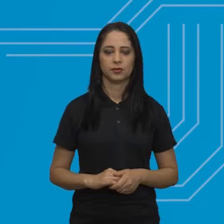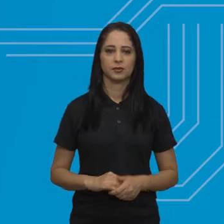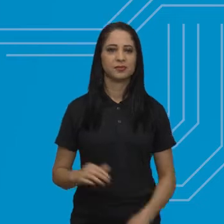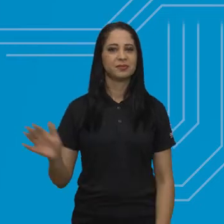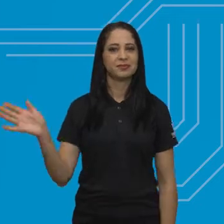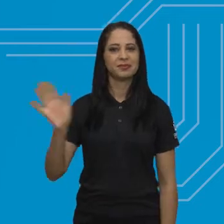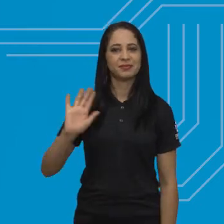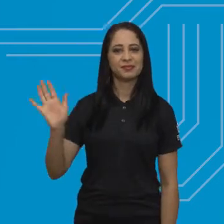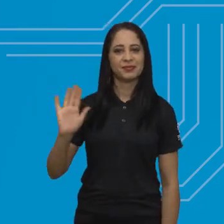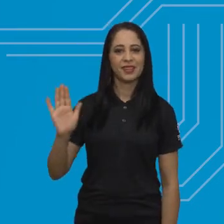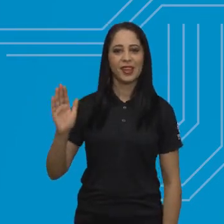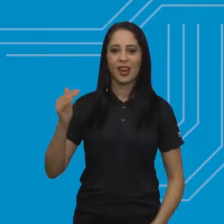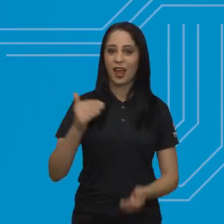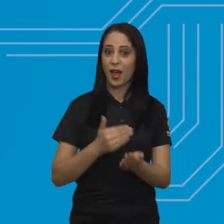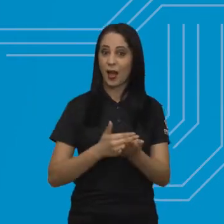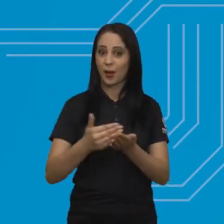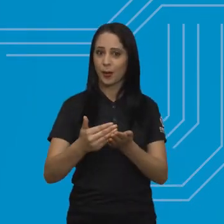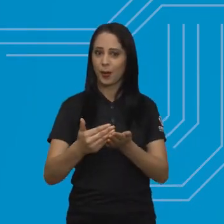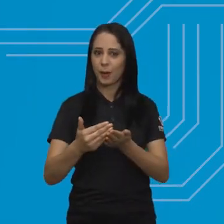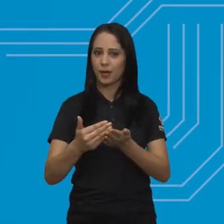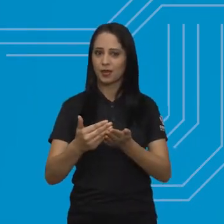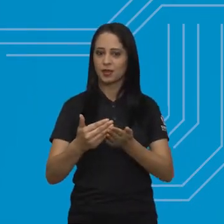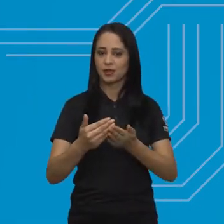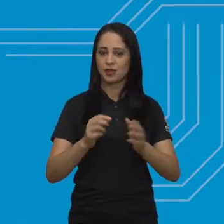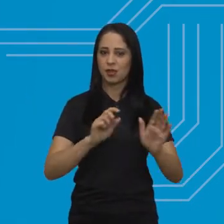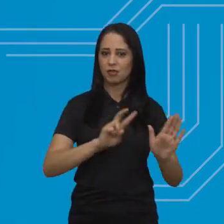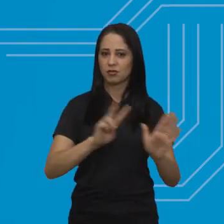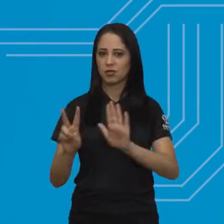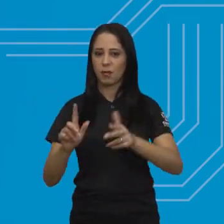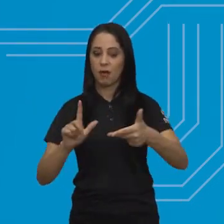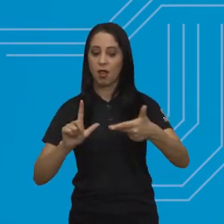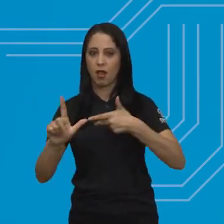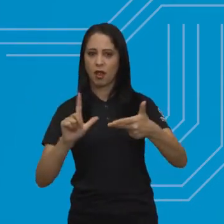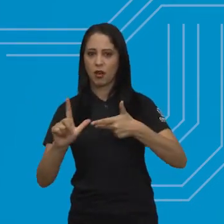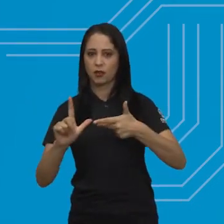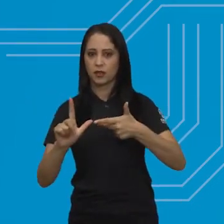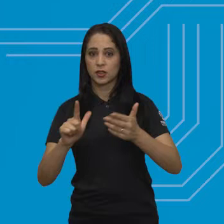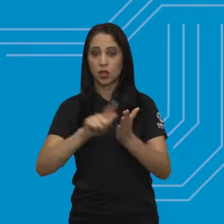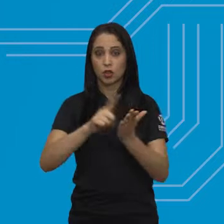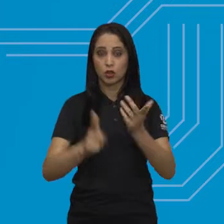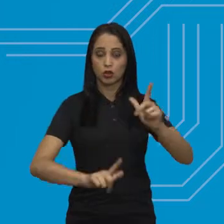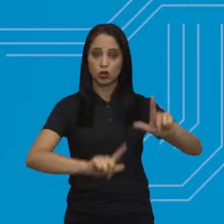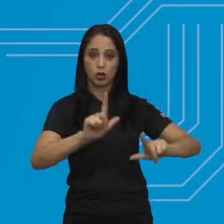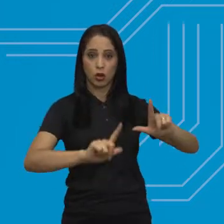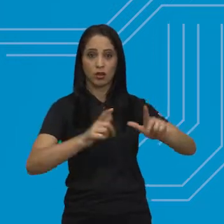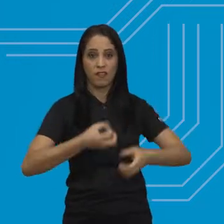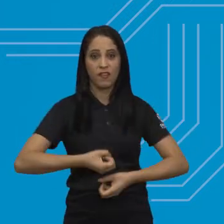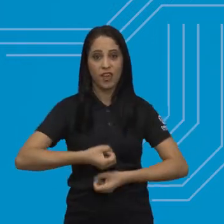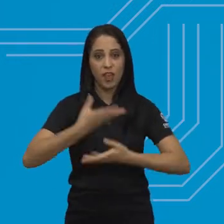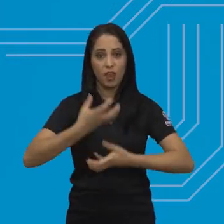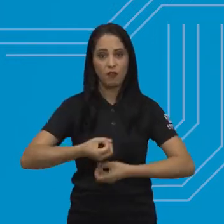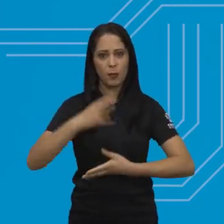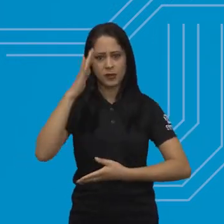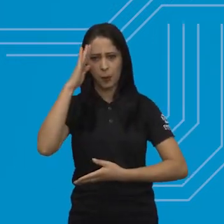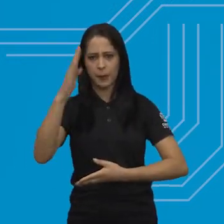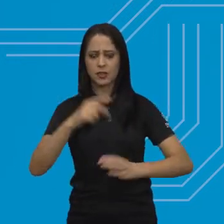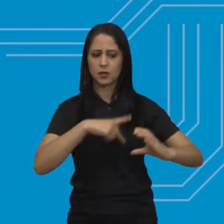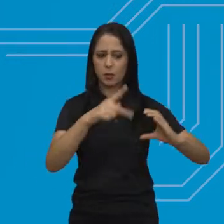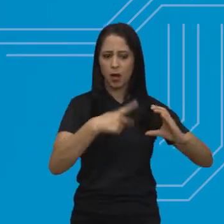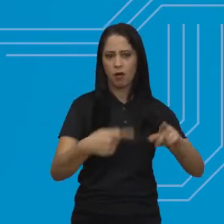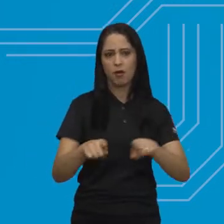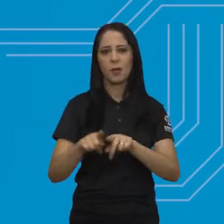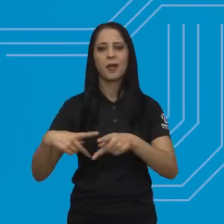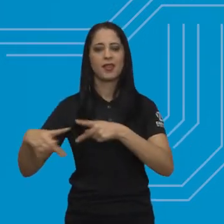o Olá está no aro semana Legislativa o nosso telejornal com o resumo das principais notícias que marcaram a semana na Câmara